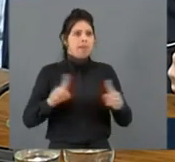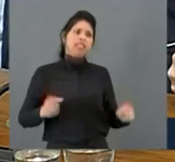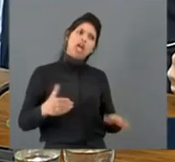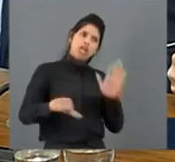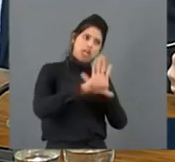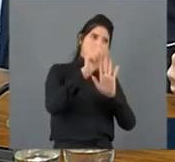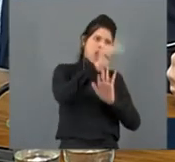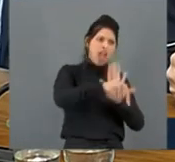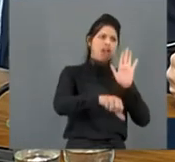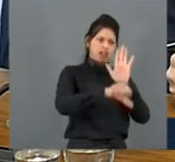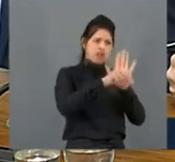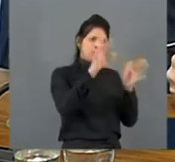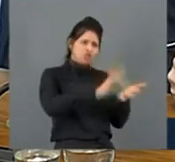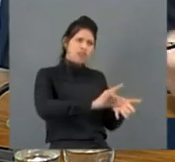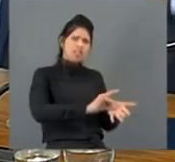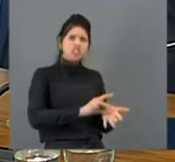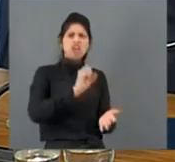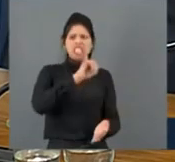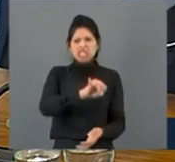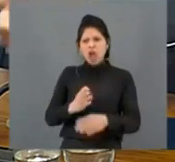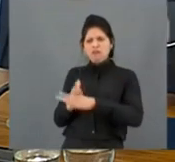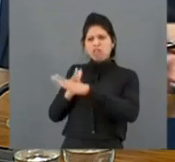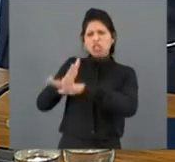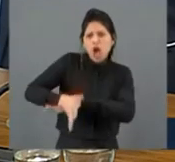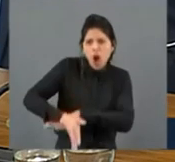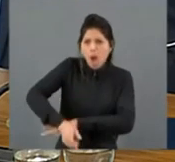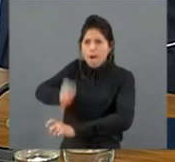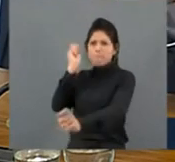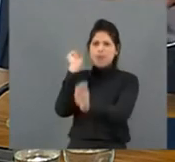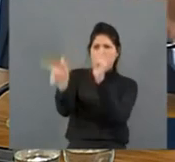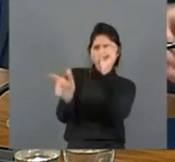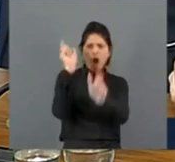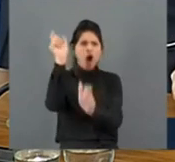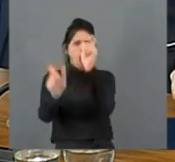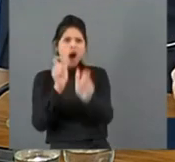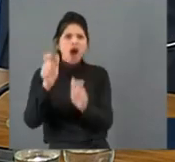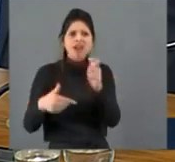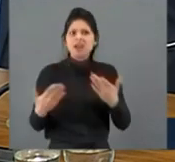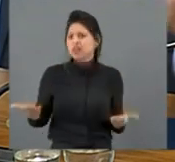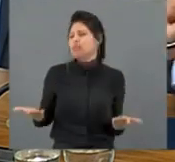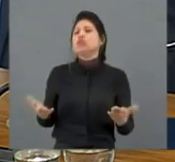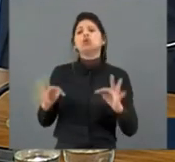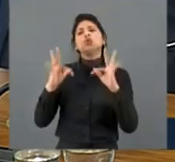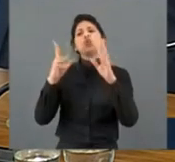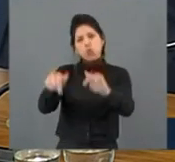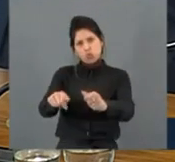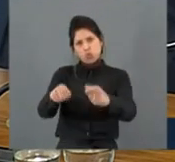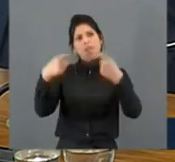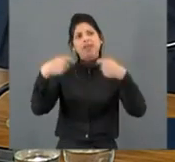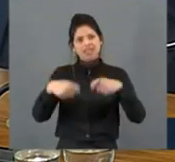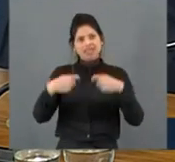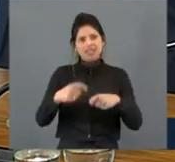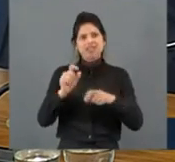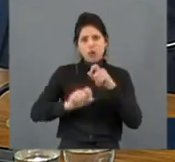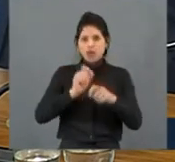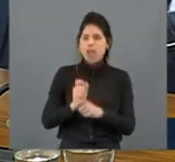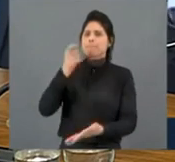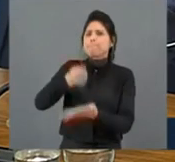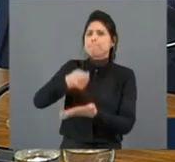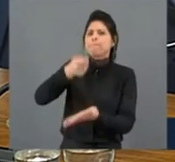crime. O que é invasão, depredação, tudo isso deve ser devidamente